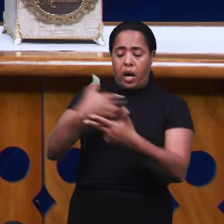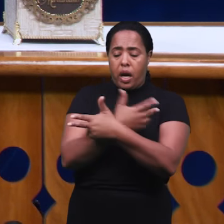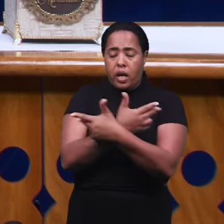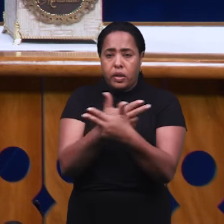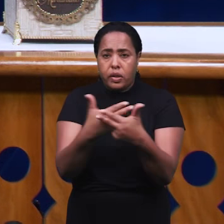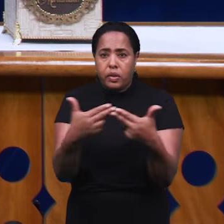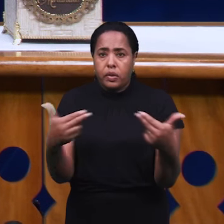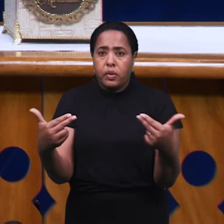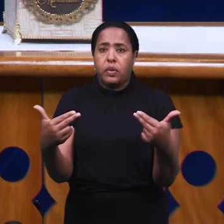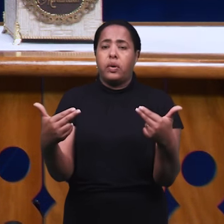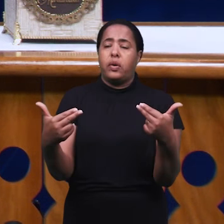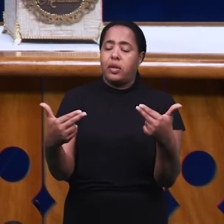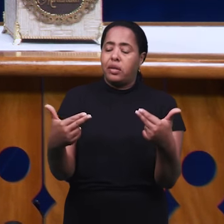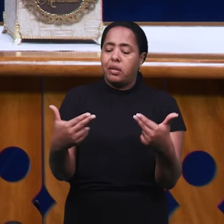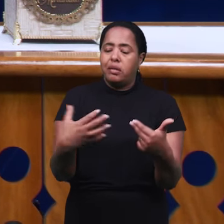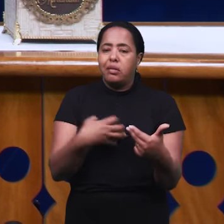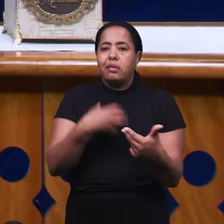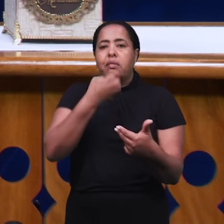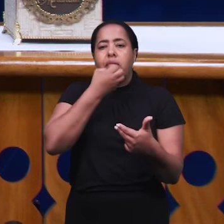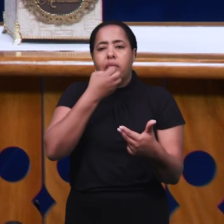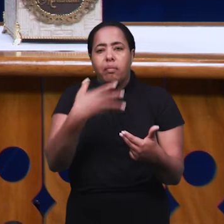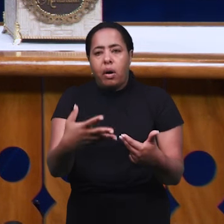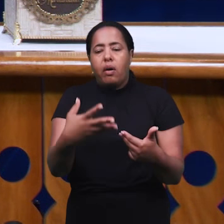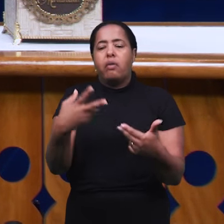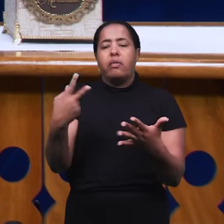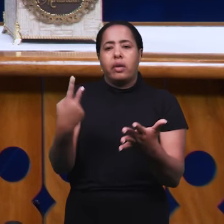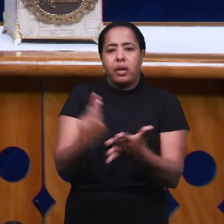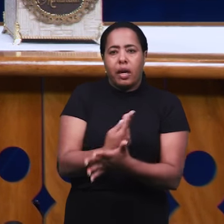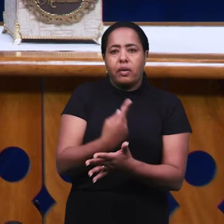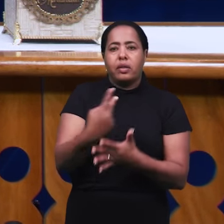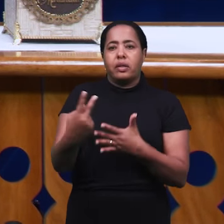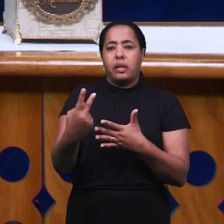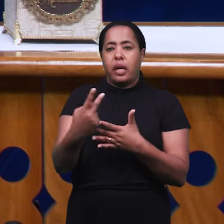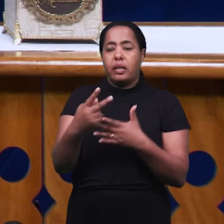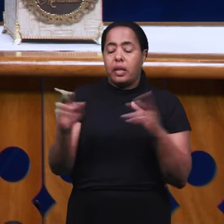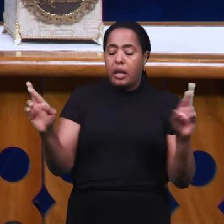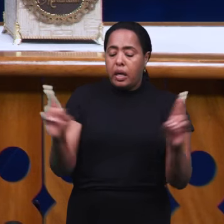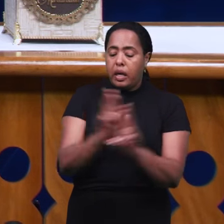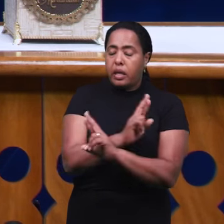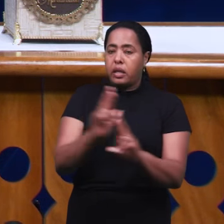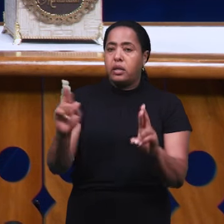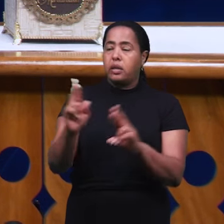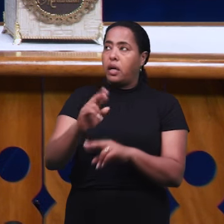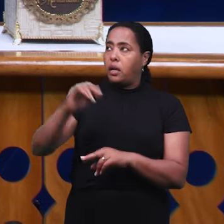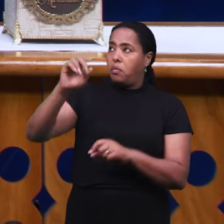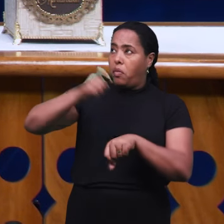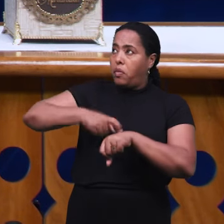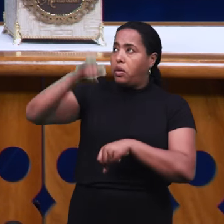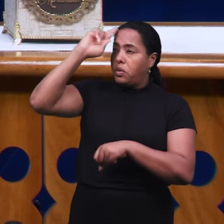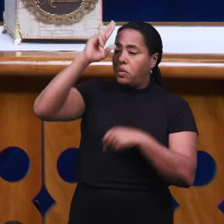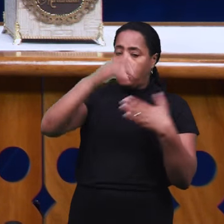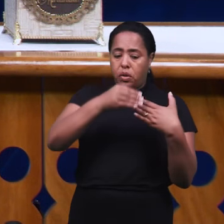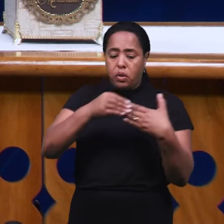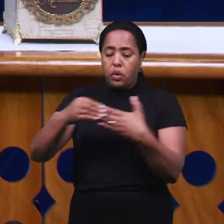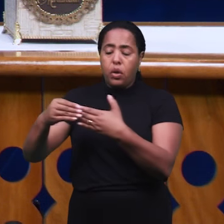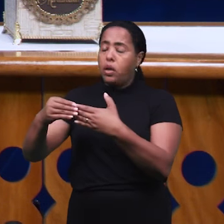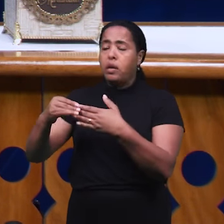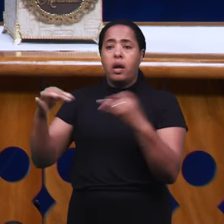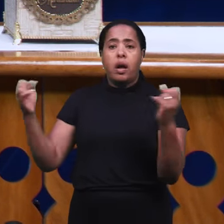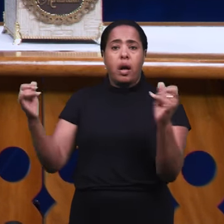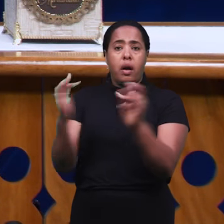as coisas vão bem, quando as coisas acontecem na direção do Senhor, toda a glória do